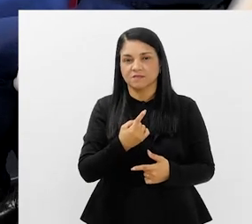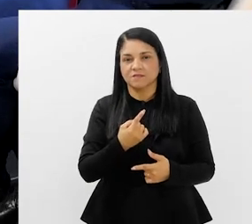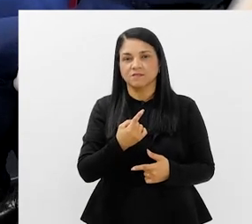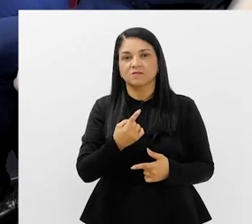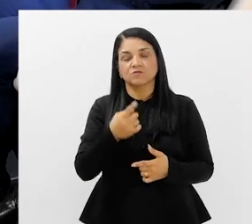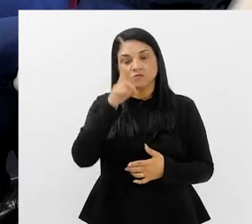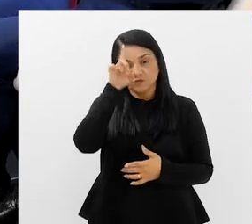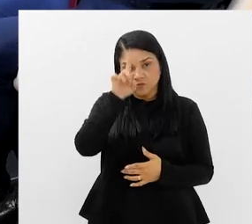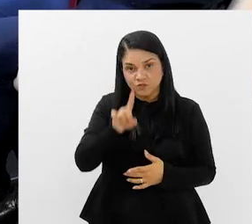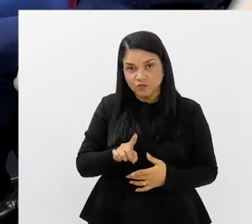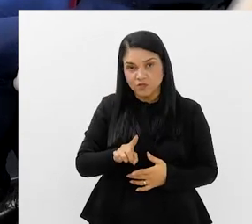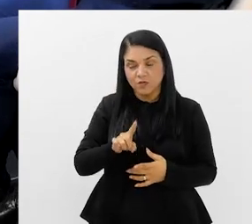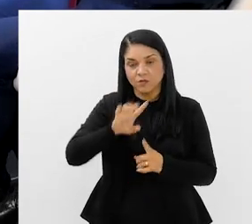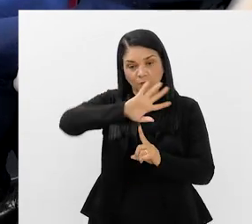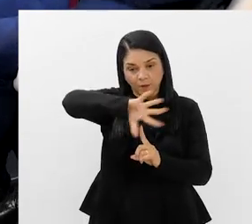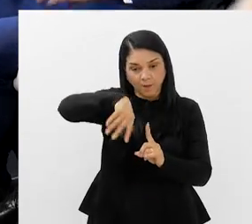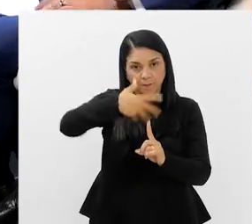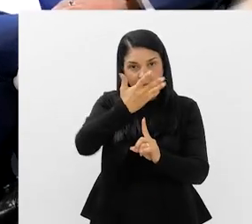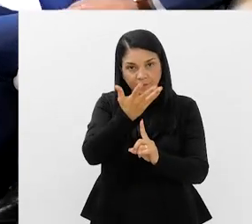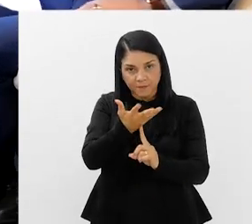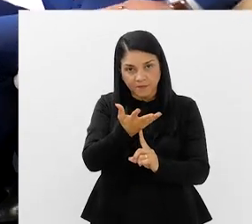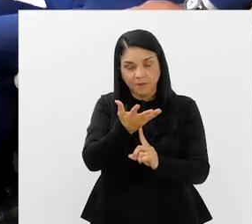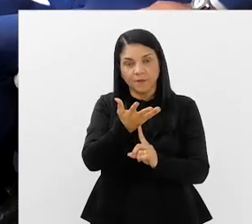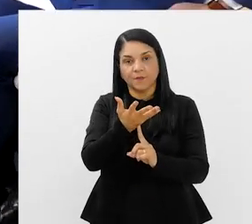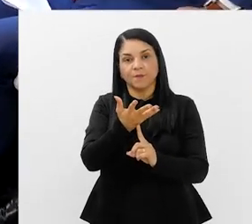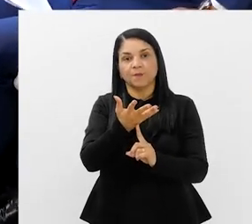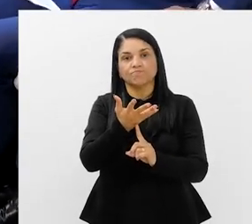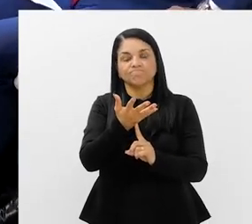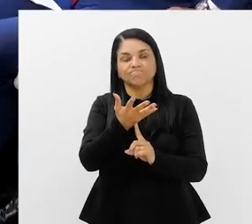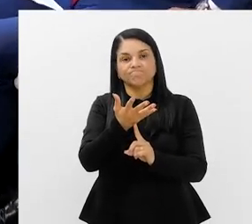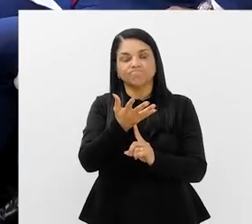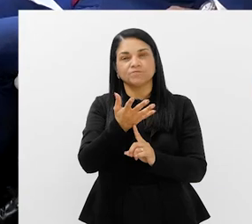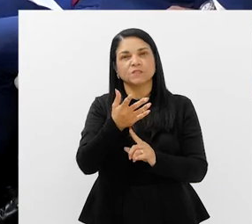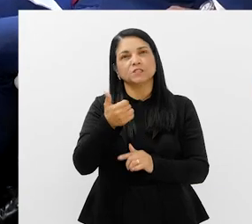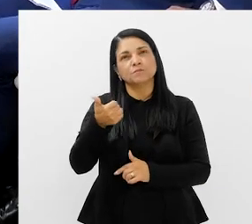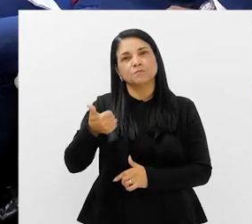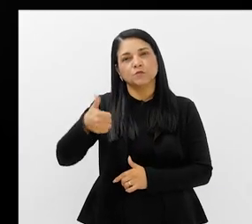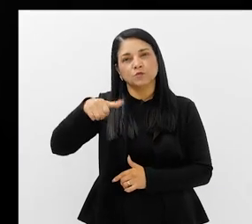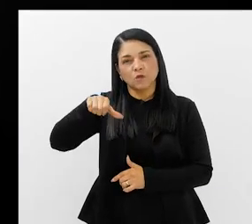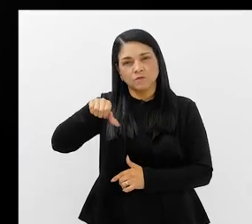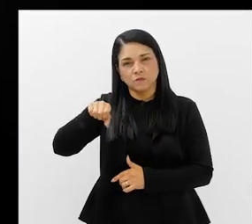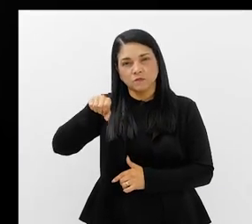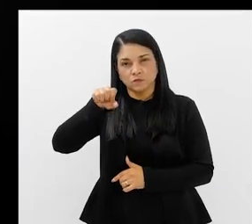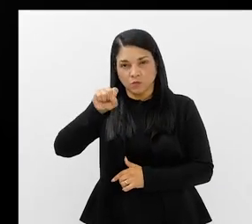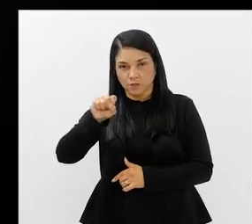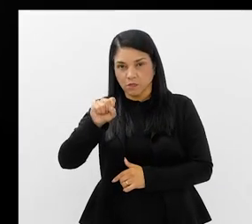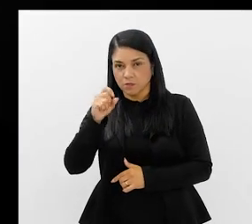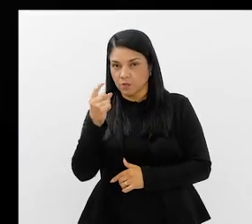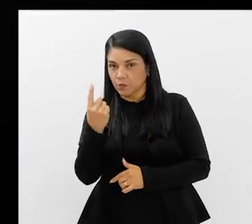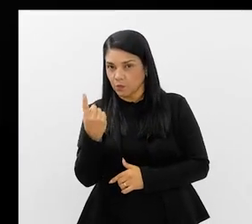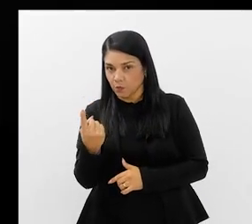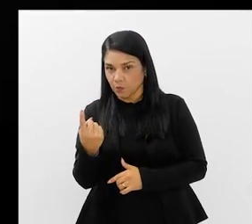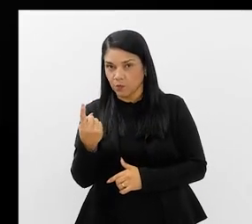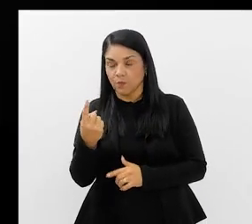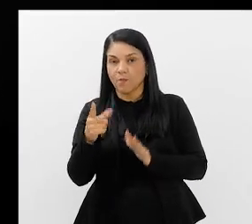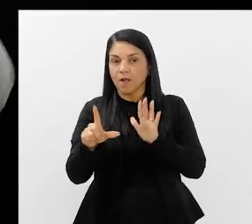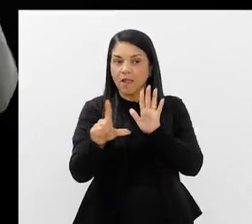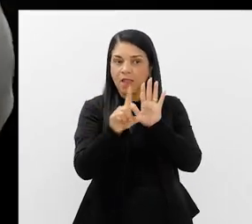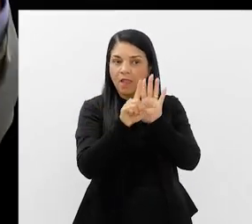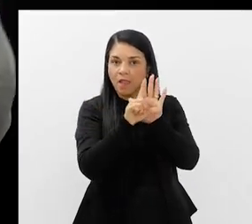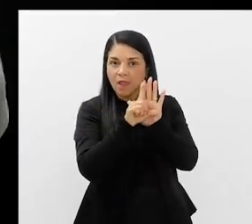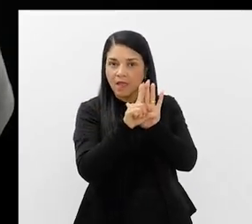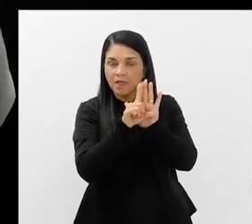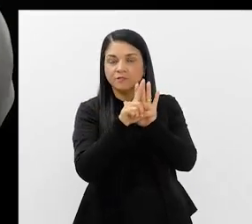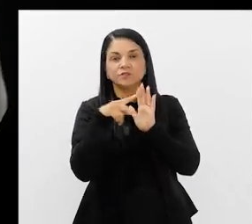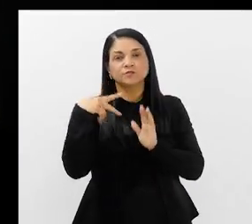nós temos já o nosso direito ambiental consagrado desde 1981, como direito através